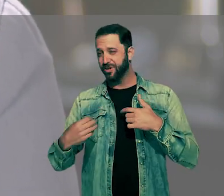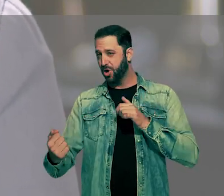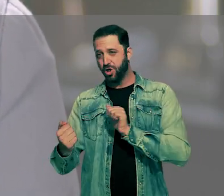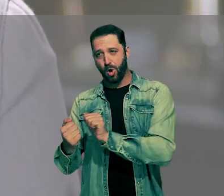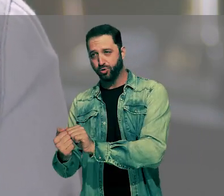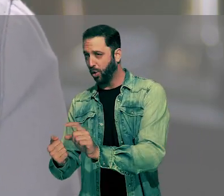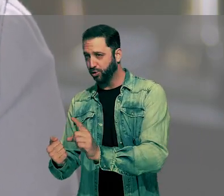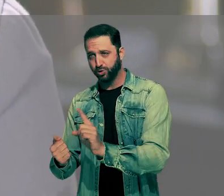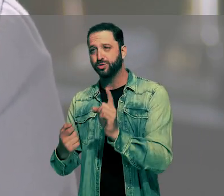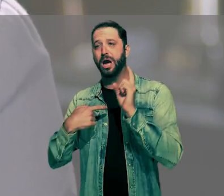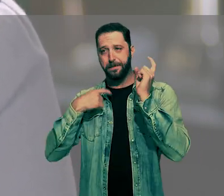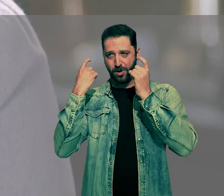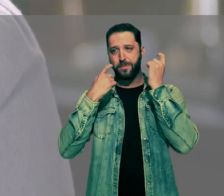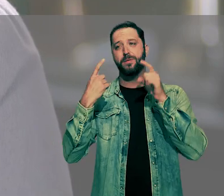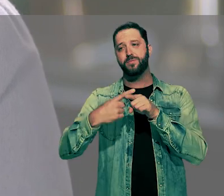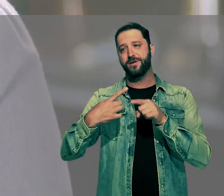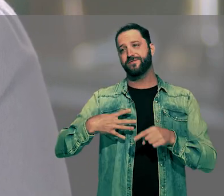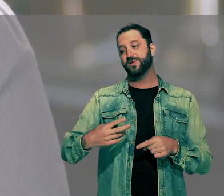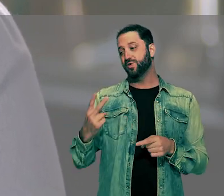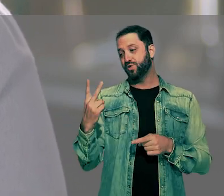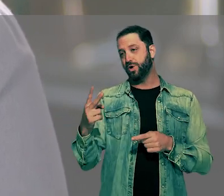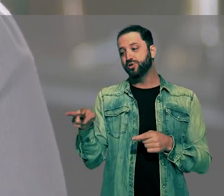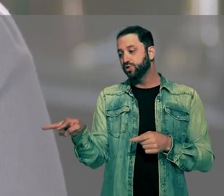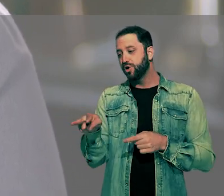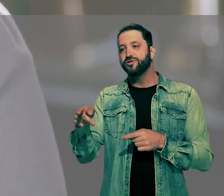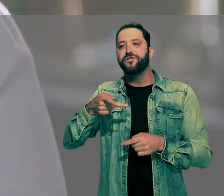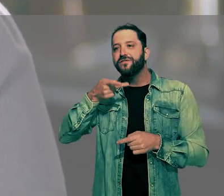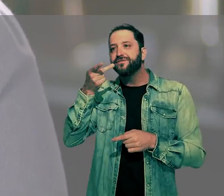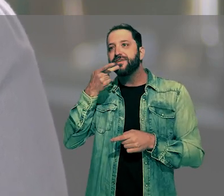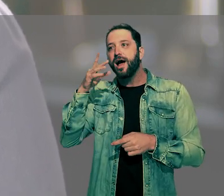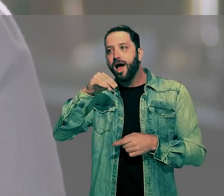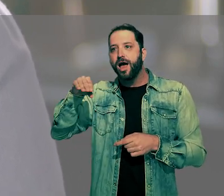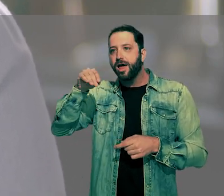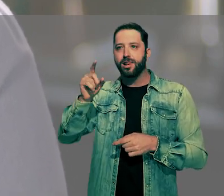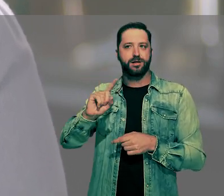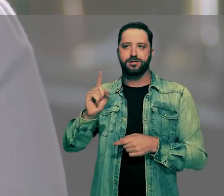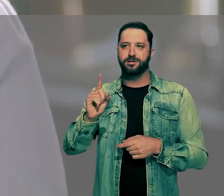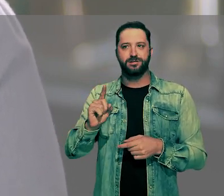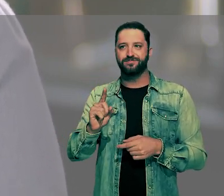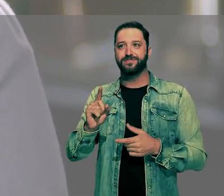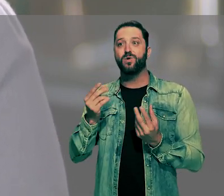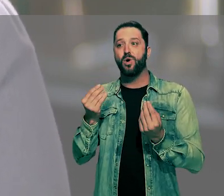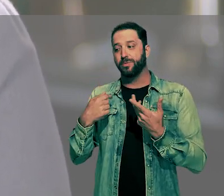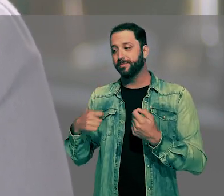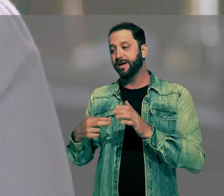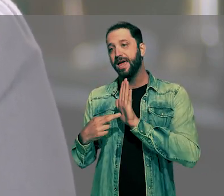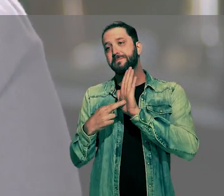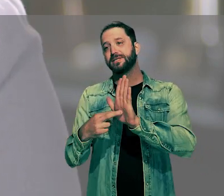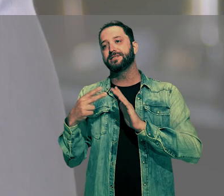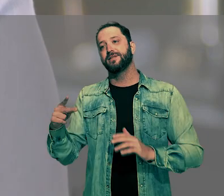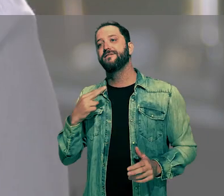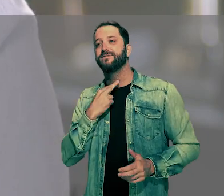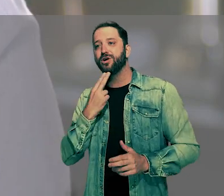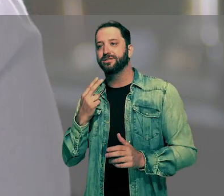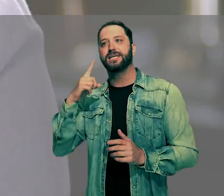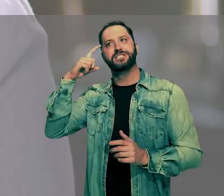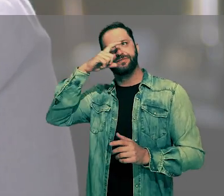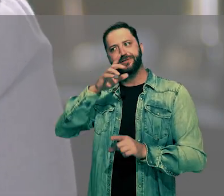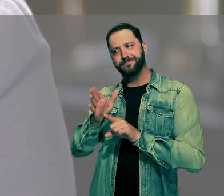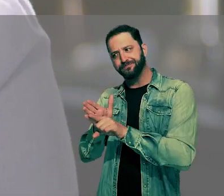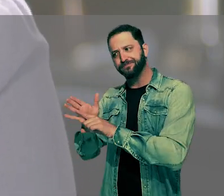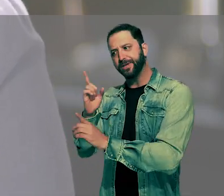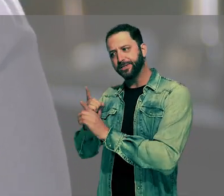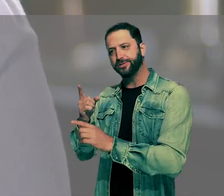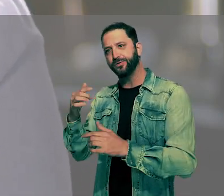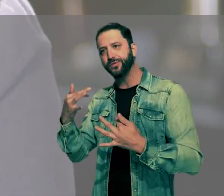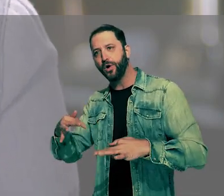presente, de não ser a voz dos meus filhos, porque eu tenho 2 filhos que eles não são verbais, eles não falam, então é difícil de você saber se